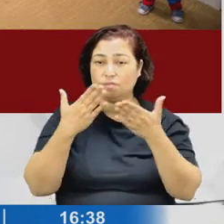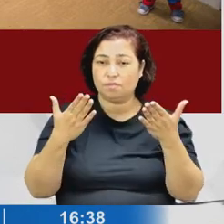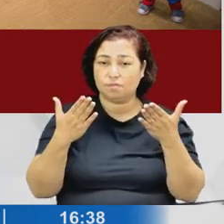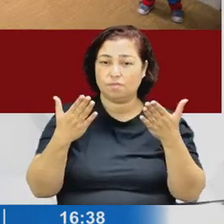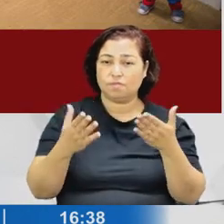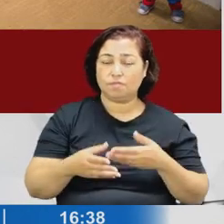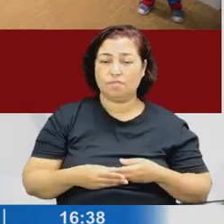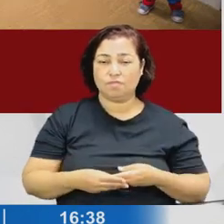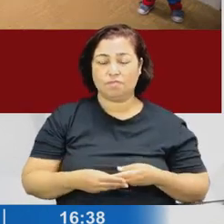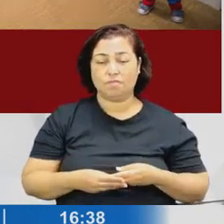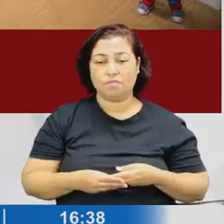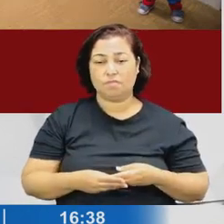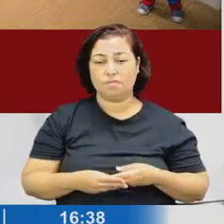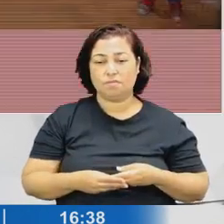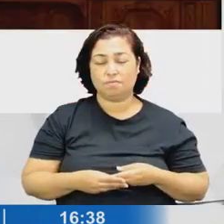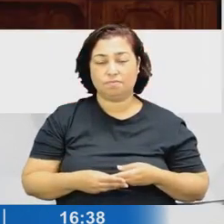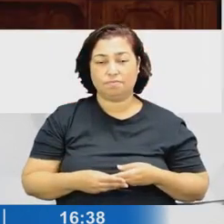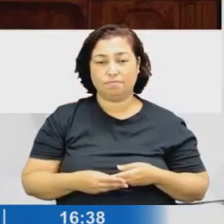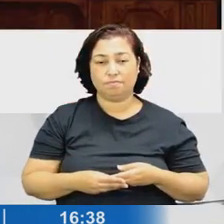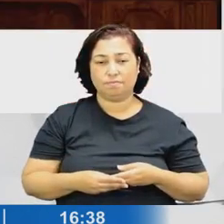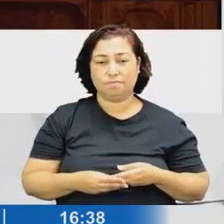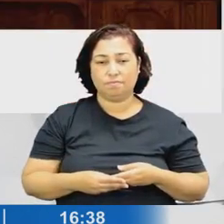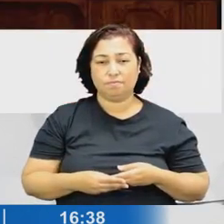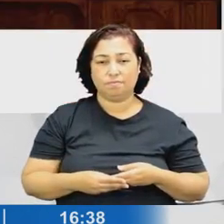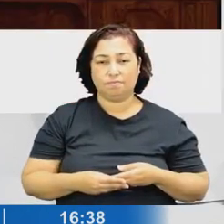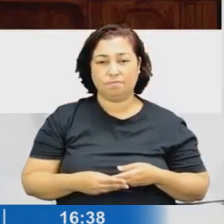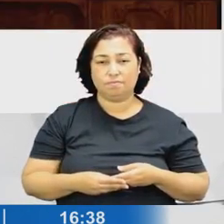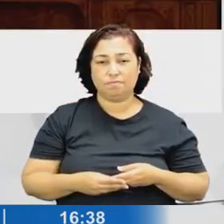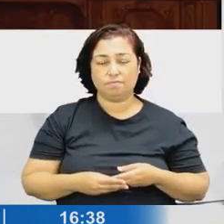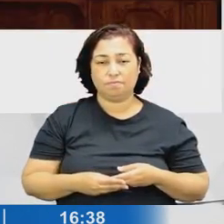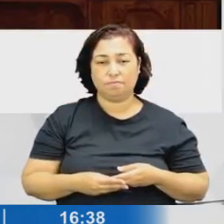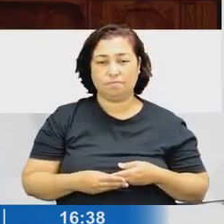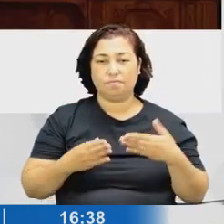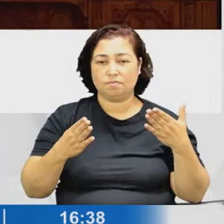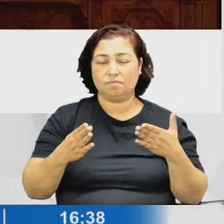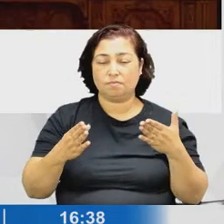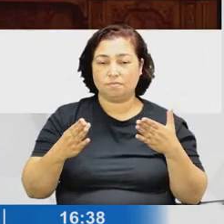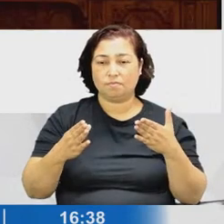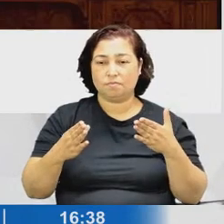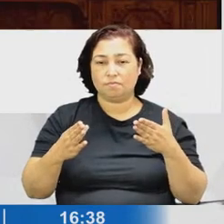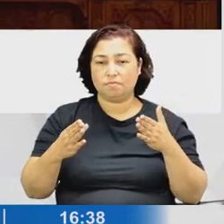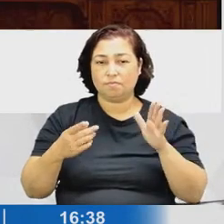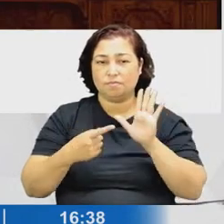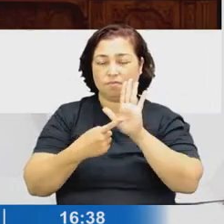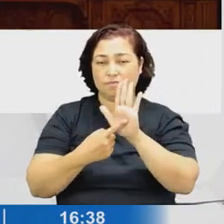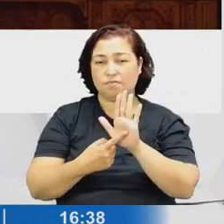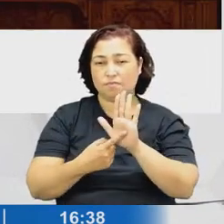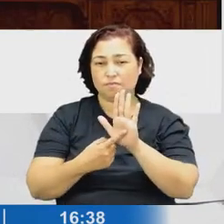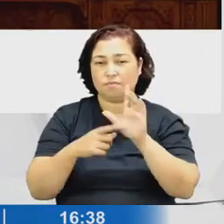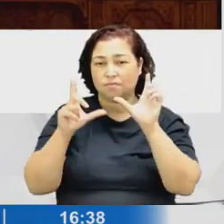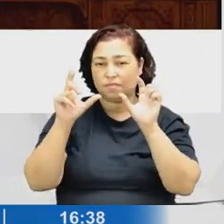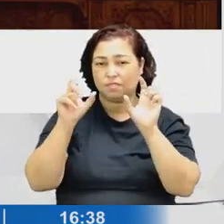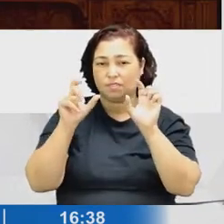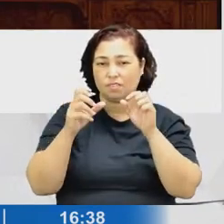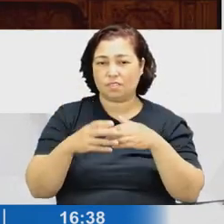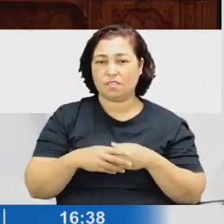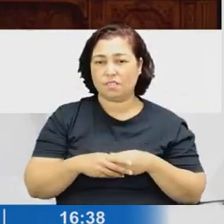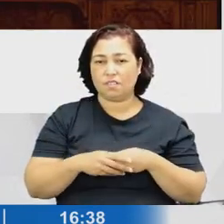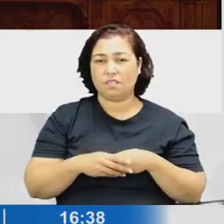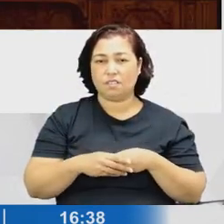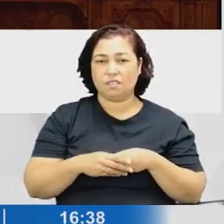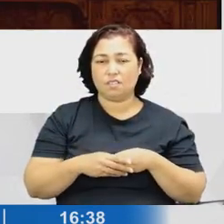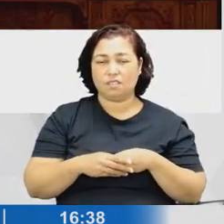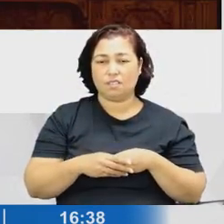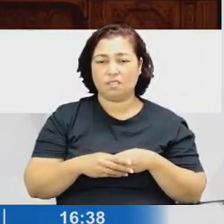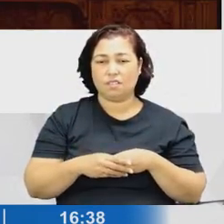e tal é um homem das crianças né que maravilha olha o detalhe aqui na foto ali né Tá frio